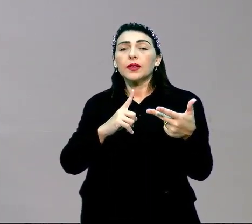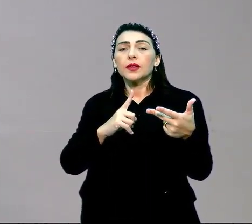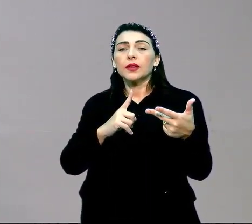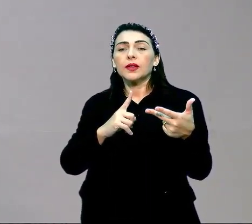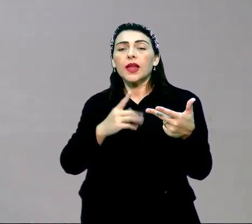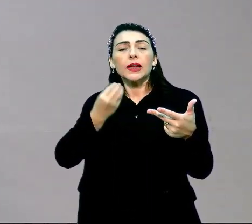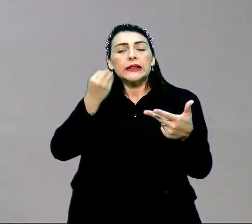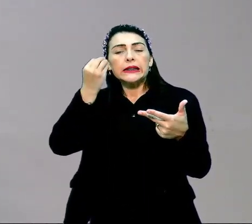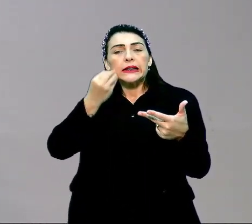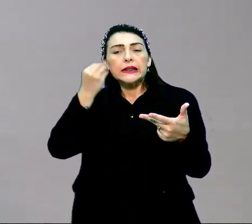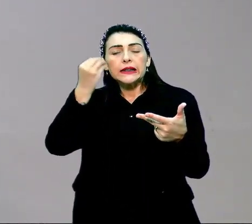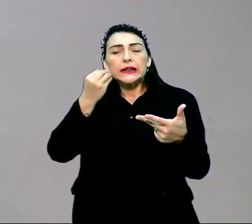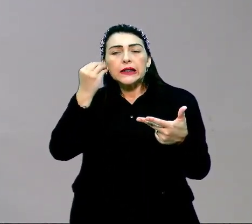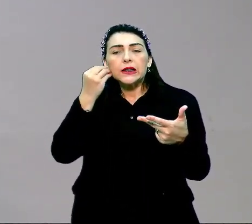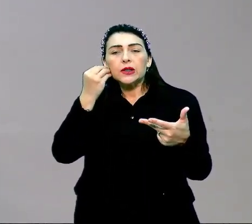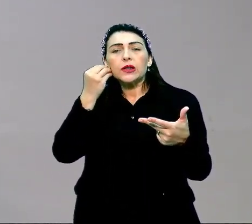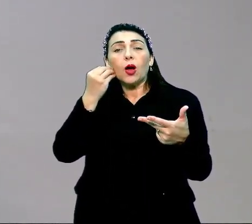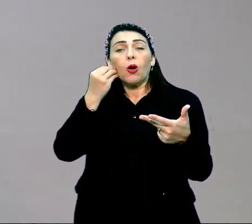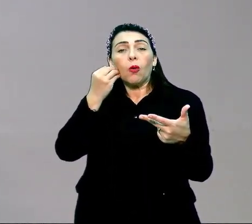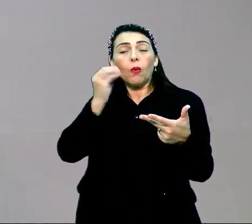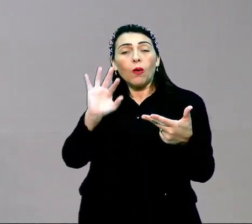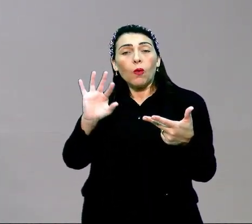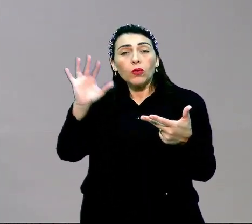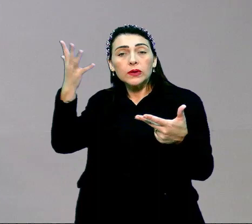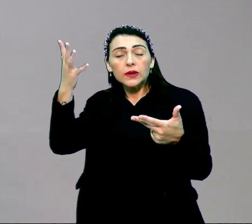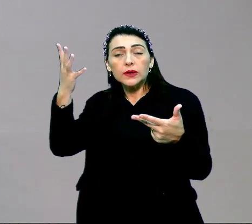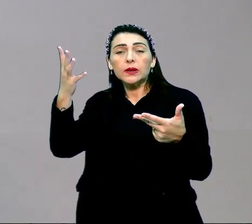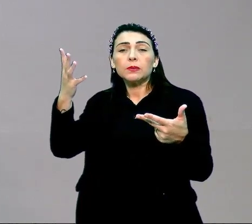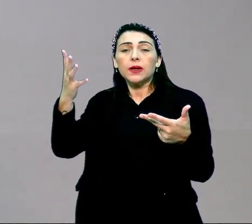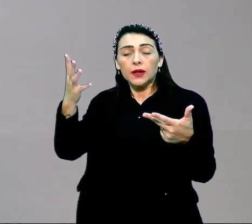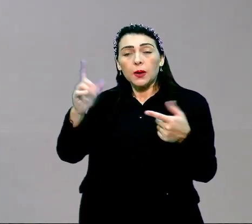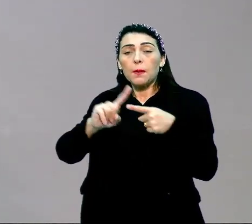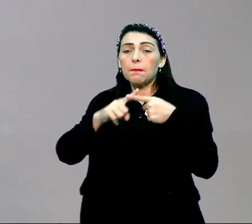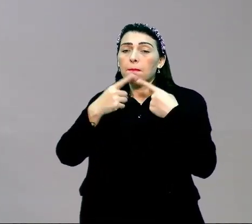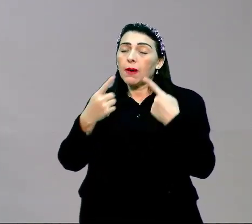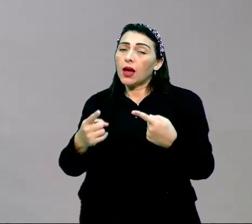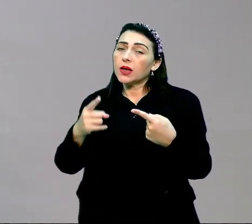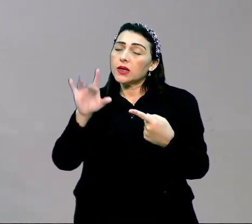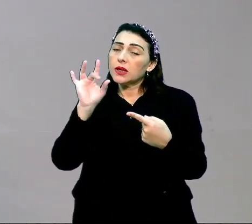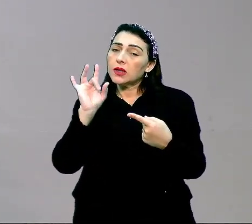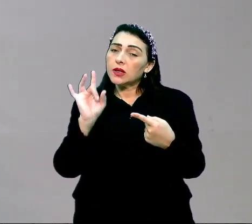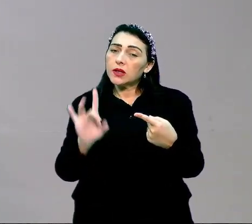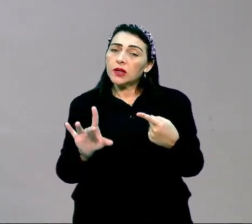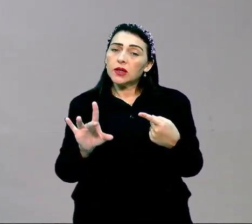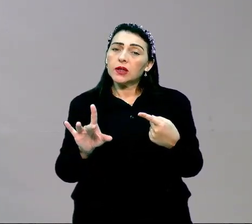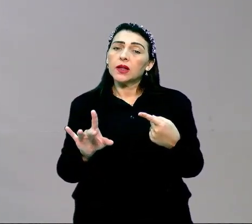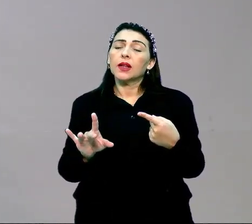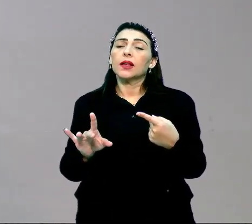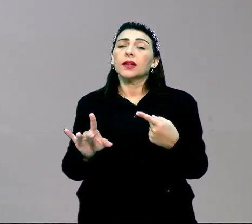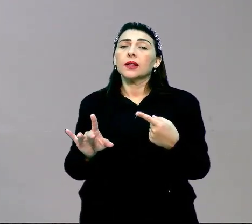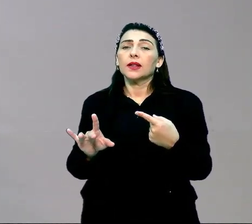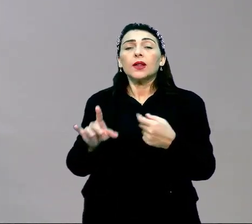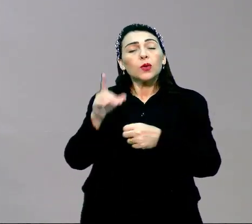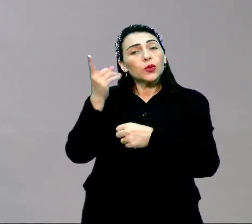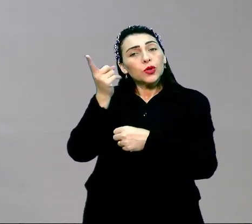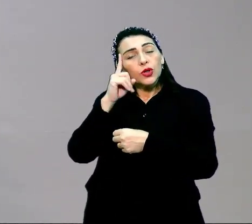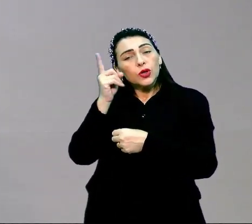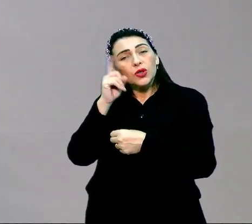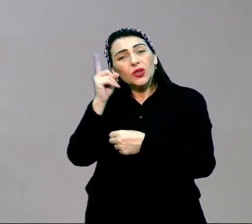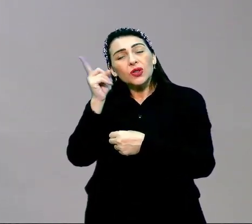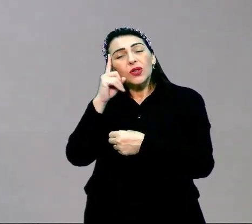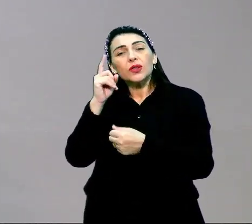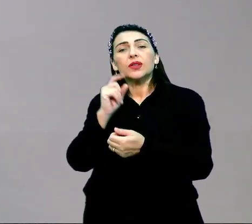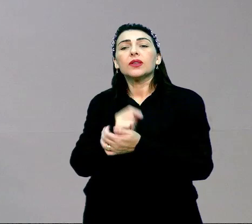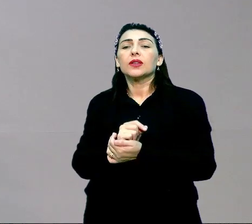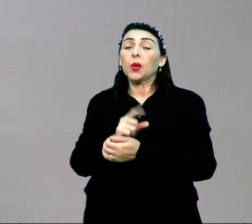de tentar mapear uma situação, mas que é apenas daquela situação, daquele cotidiano, daquele